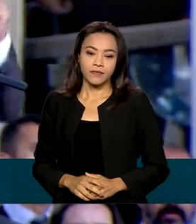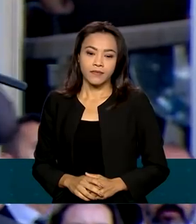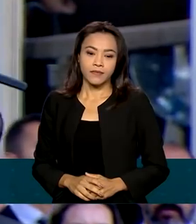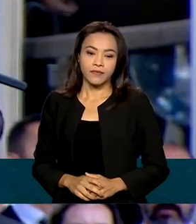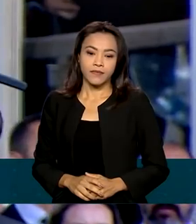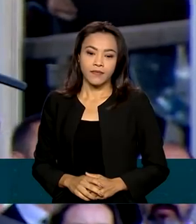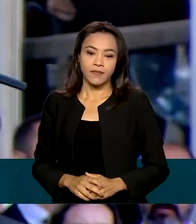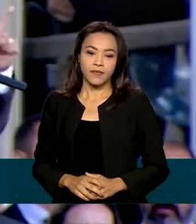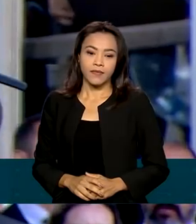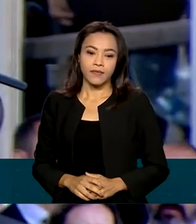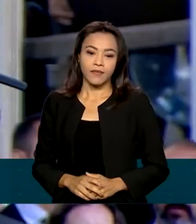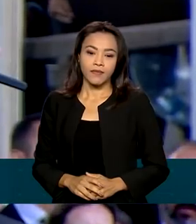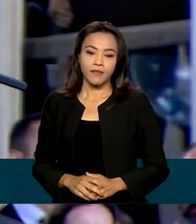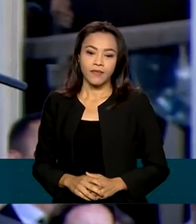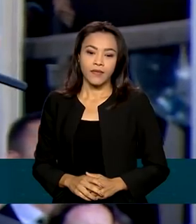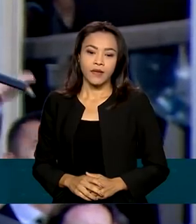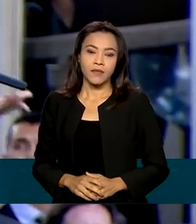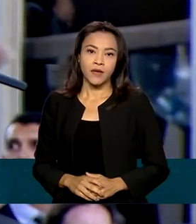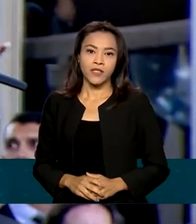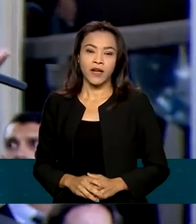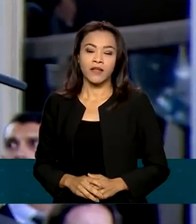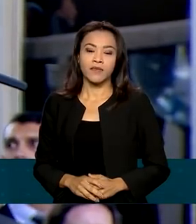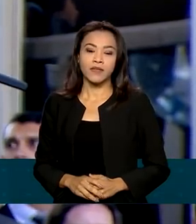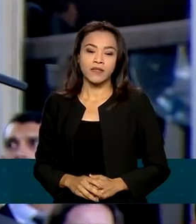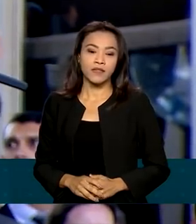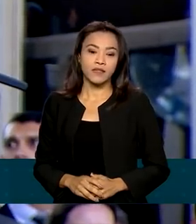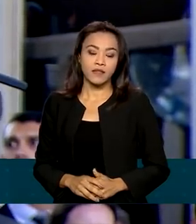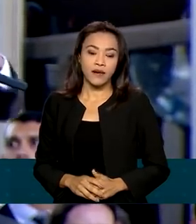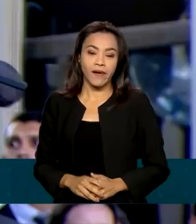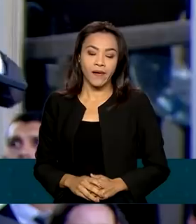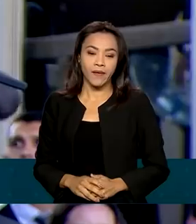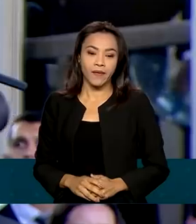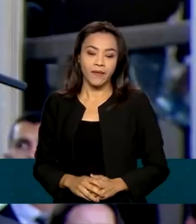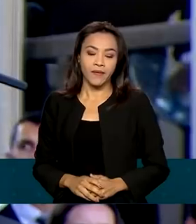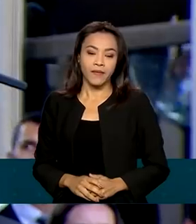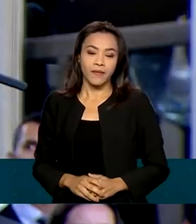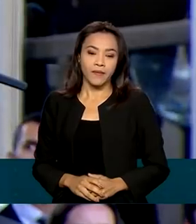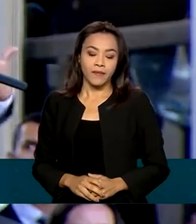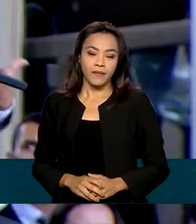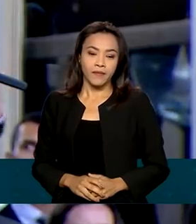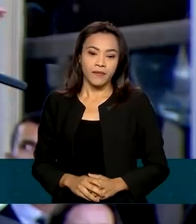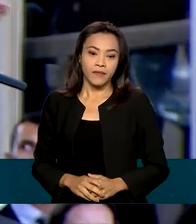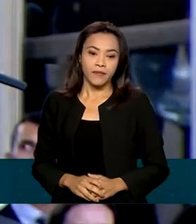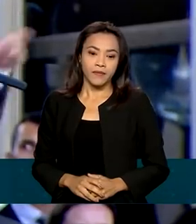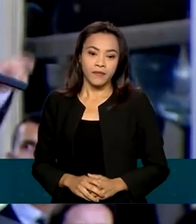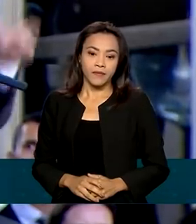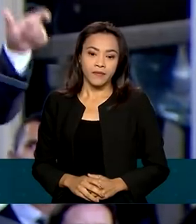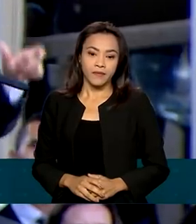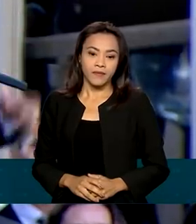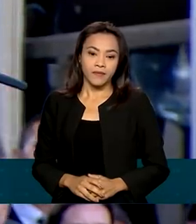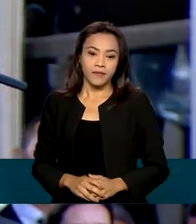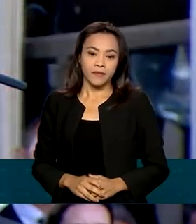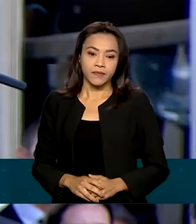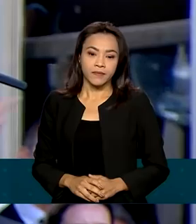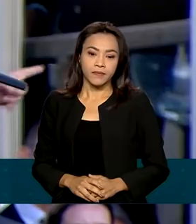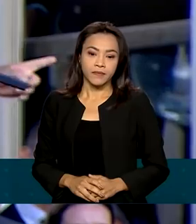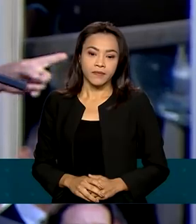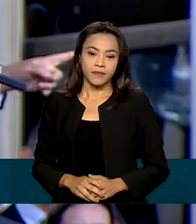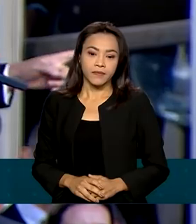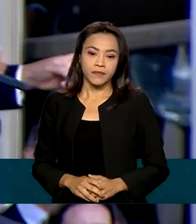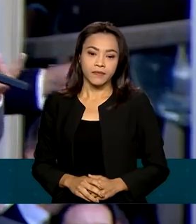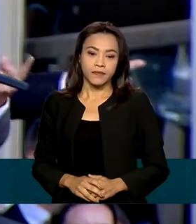de um incansável comprometimento com a nação brasileira, agradece a seus bravos soldados de todos os